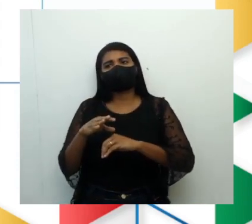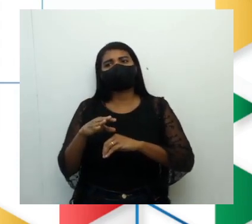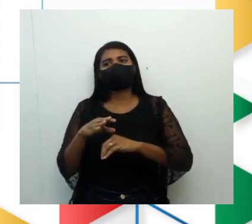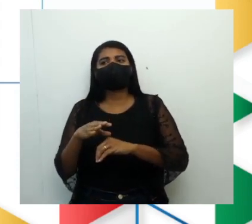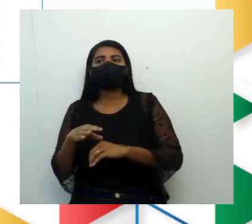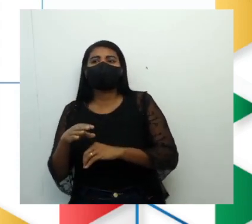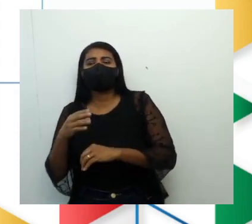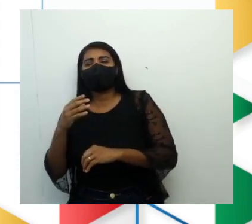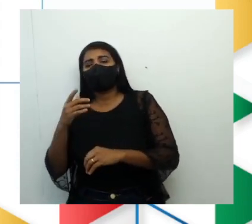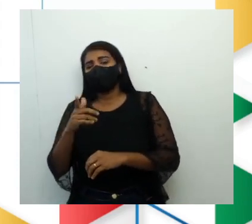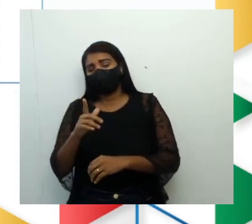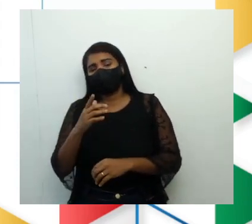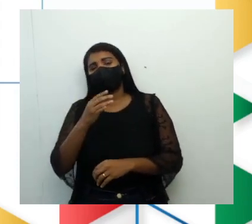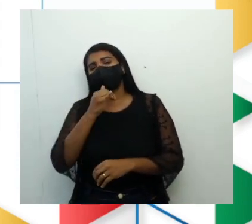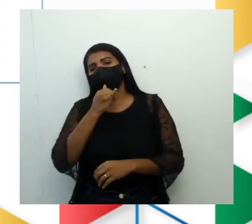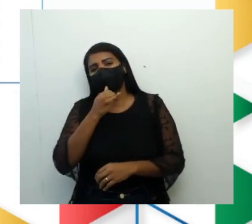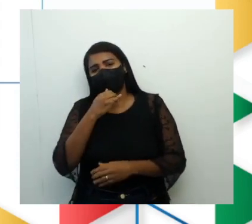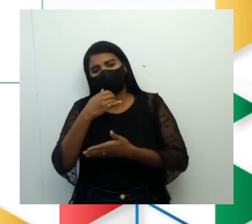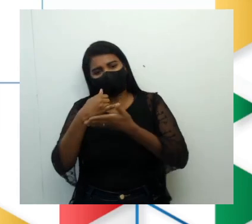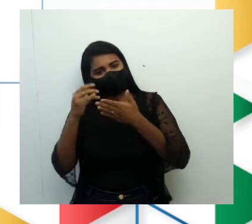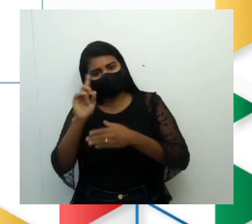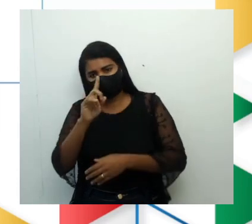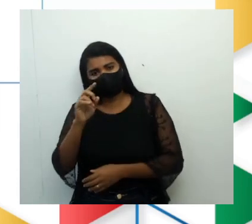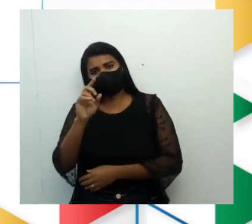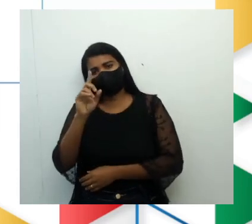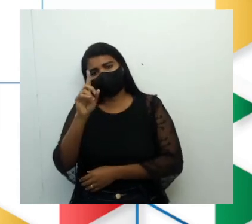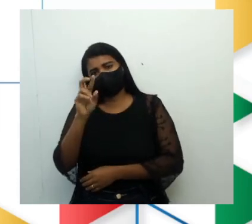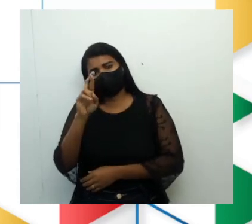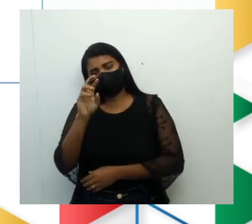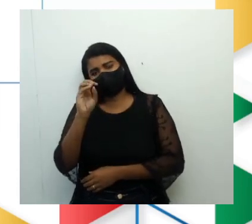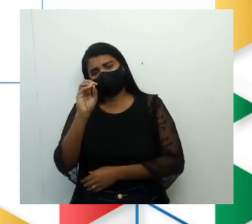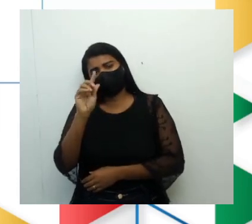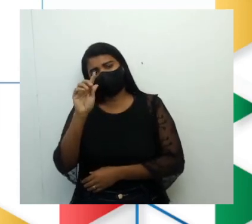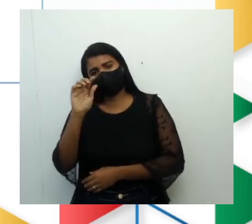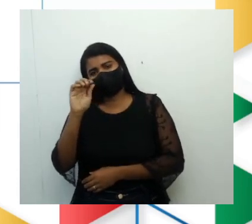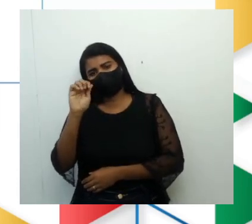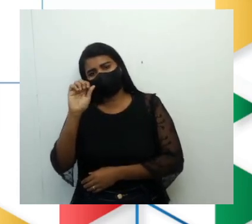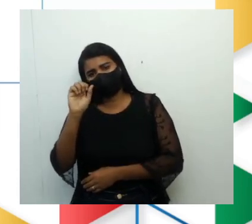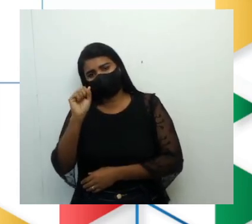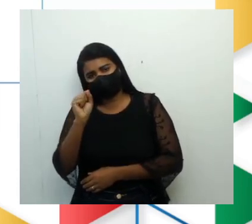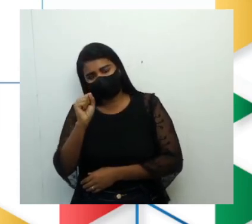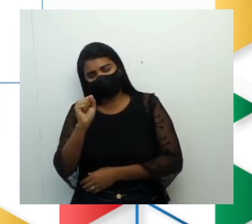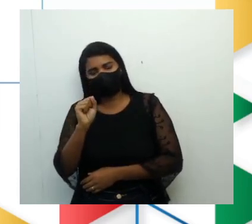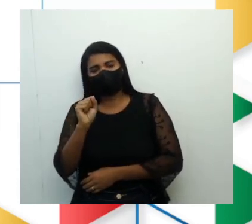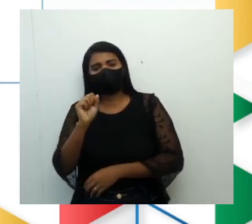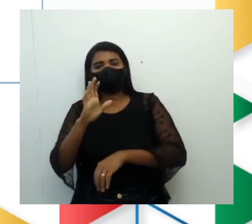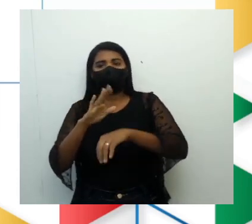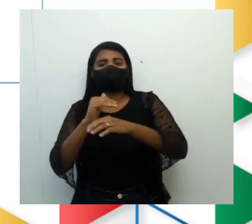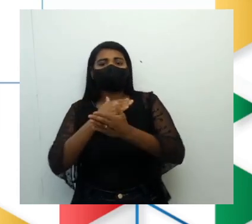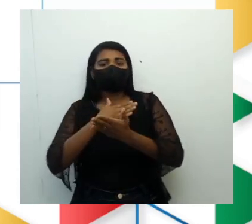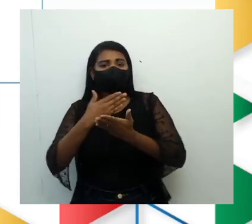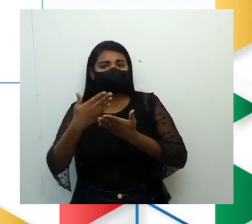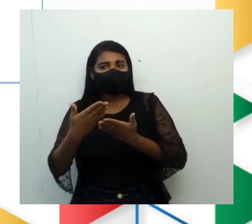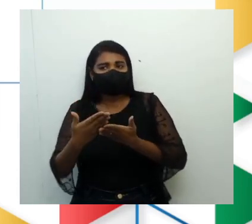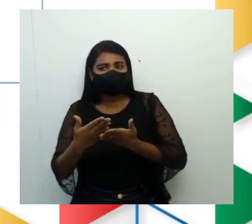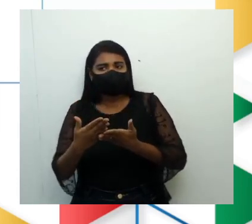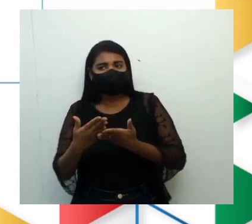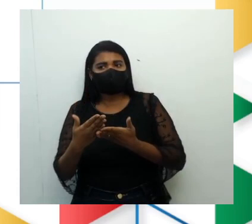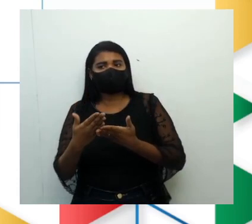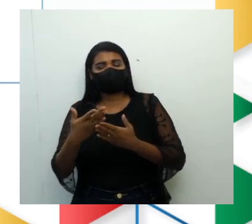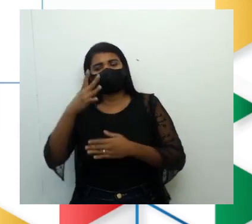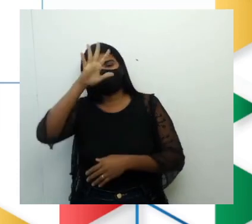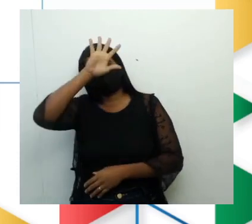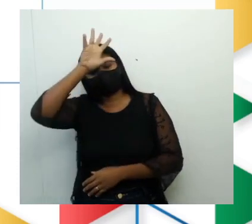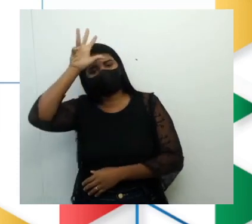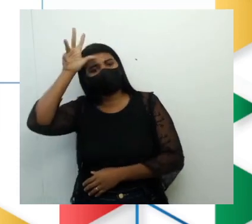sertão. Não é drogas como a gente conhece hoje em dia não, viu, meus amores? Peraí. Drogas que deram início à ocupação da região